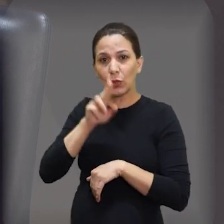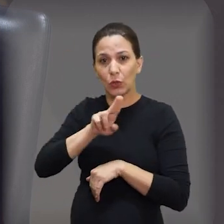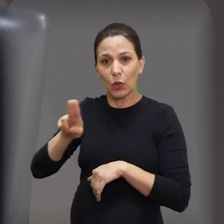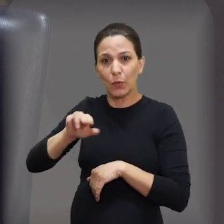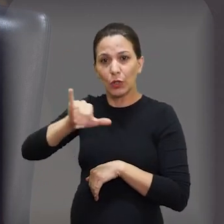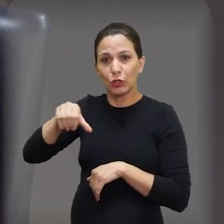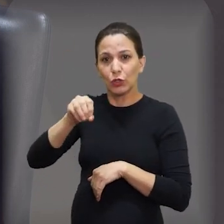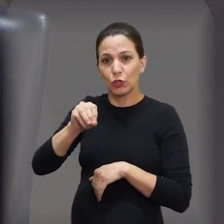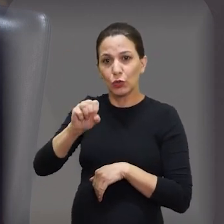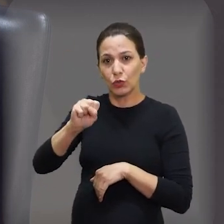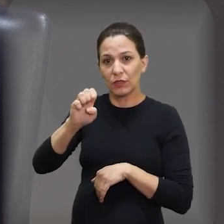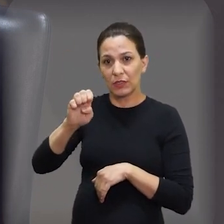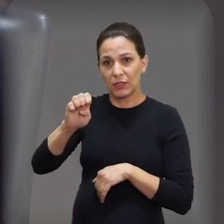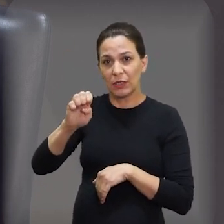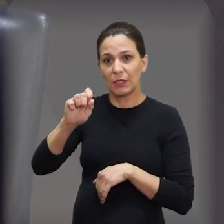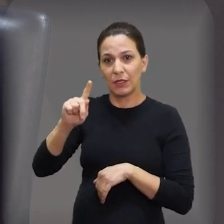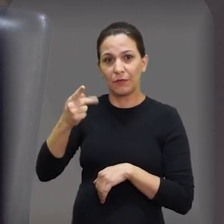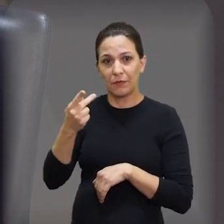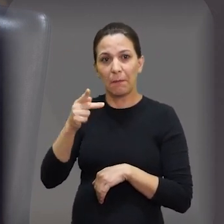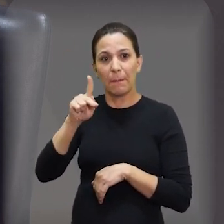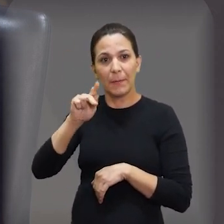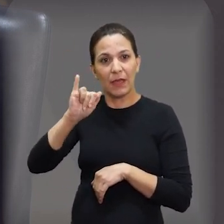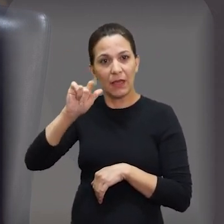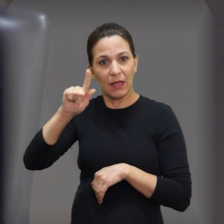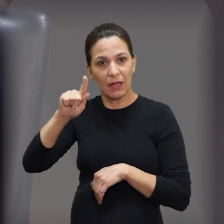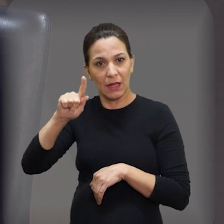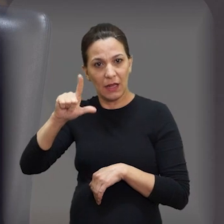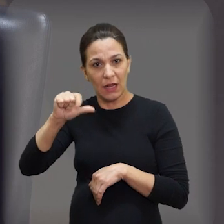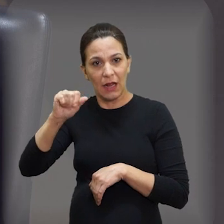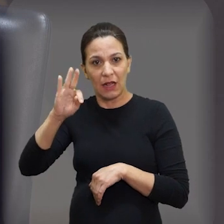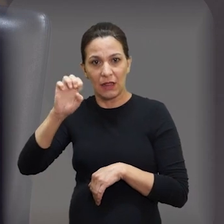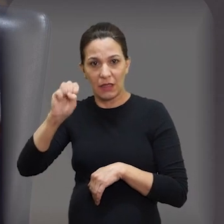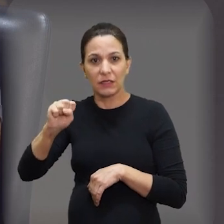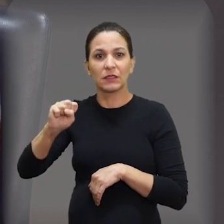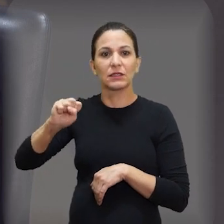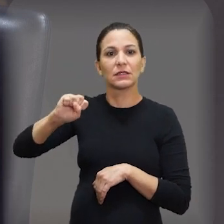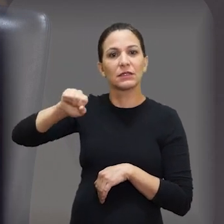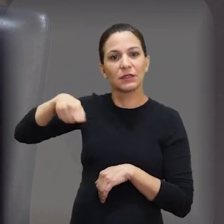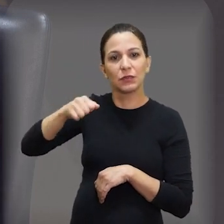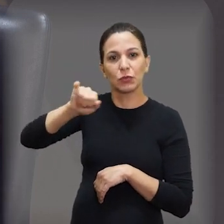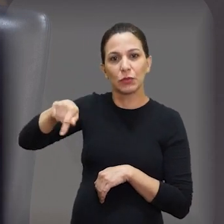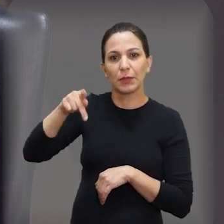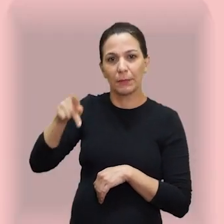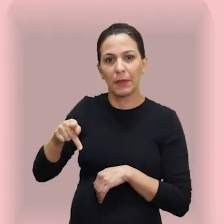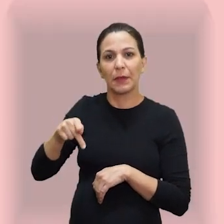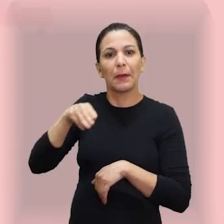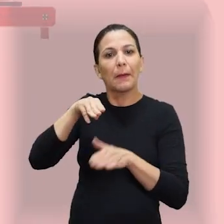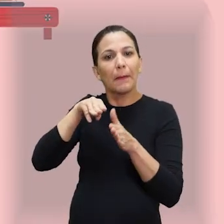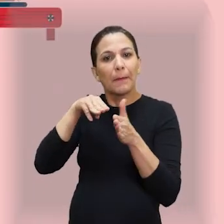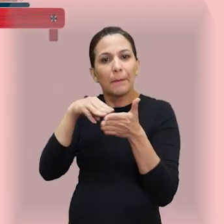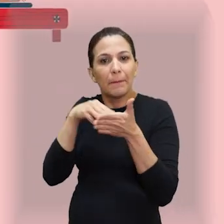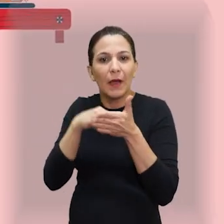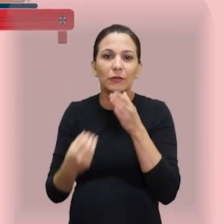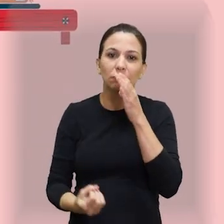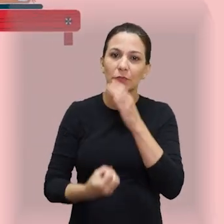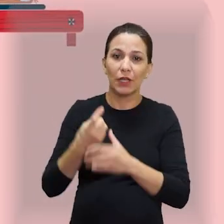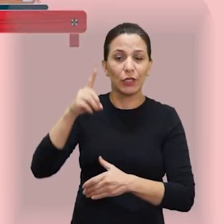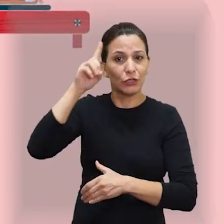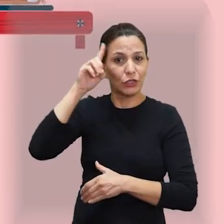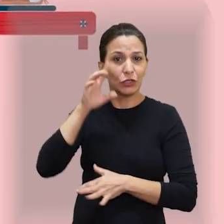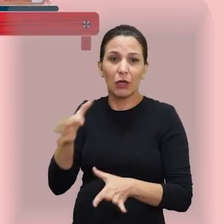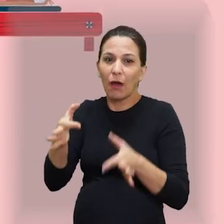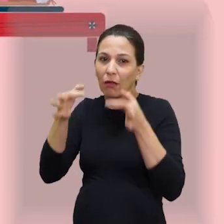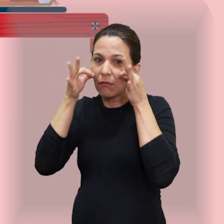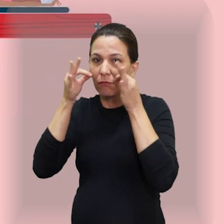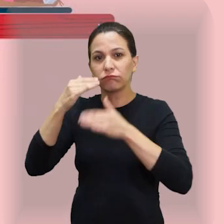método, ele foi desenvolvendo a partir das observações dele com os objetos que ele tinha no dia a dia. Então, ele desenvolveu esses